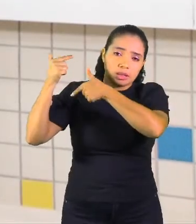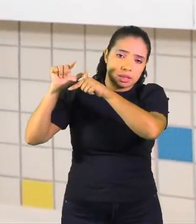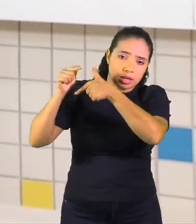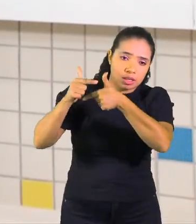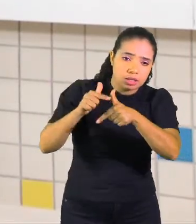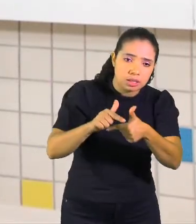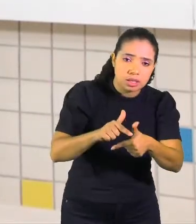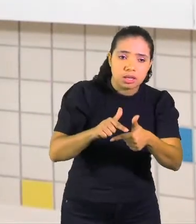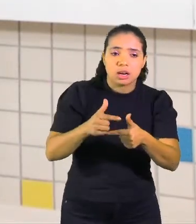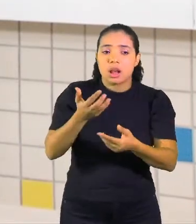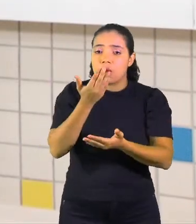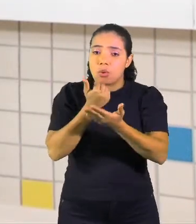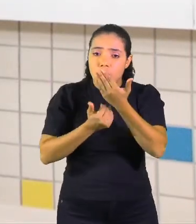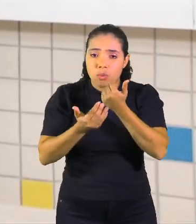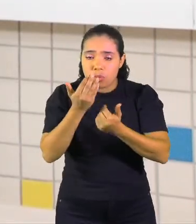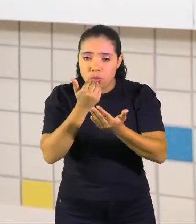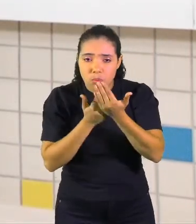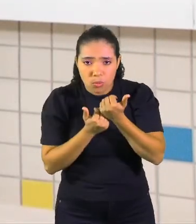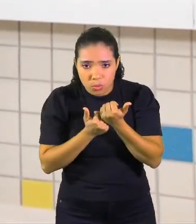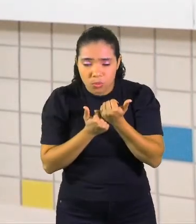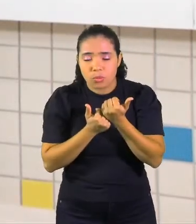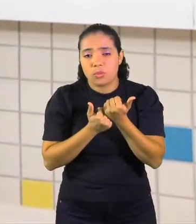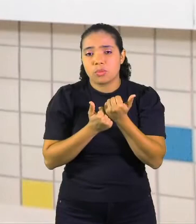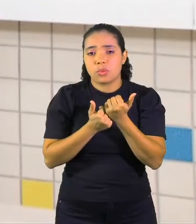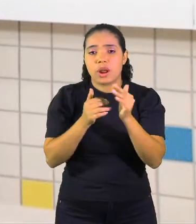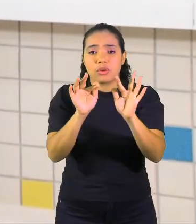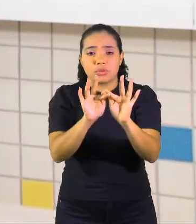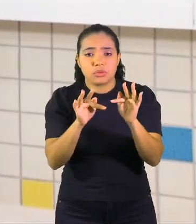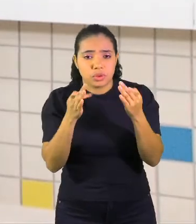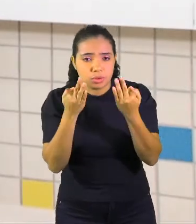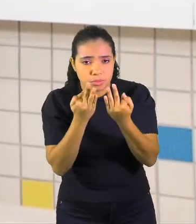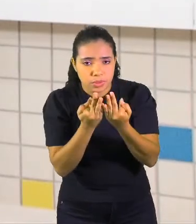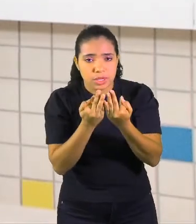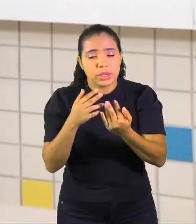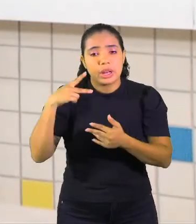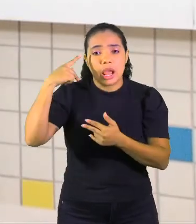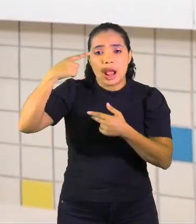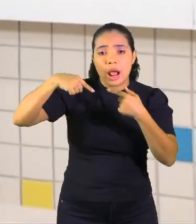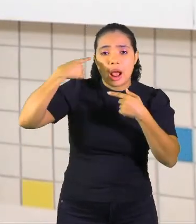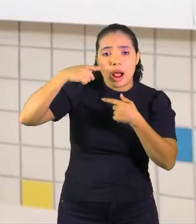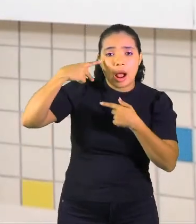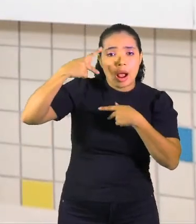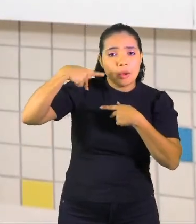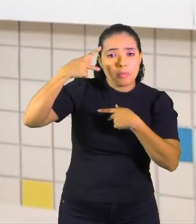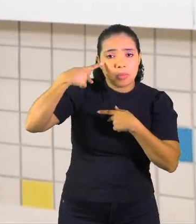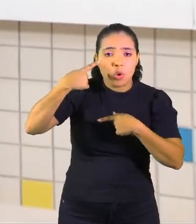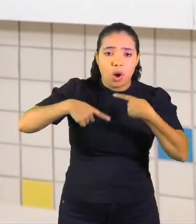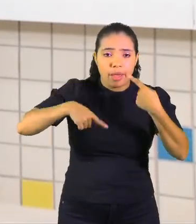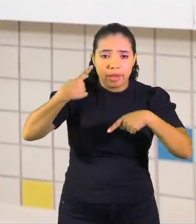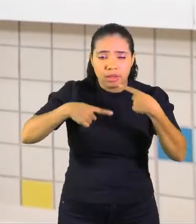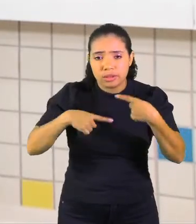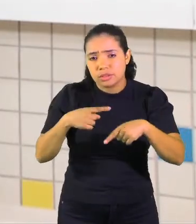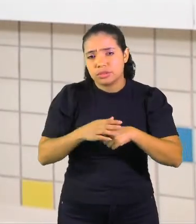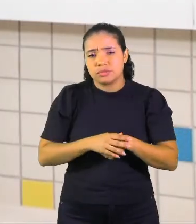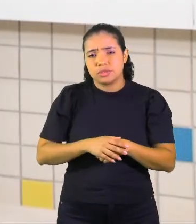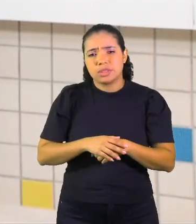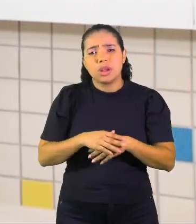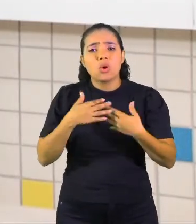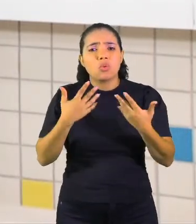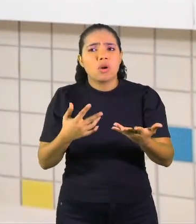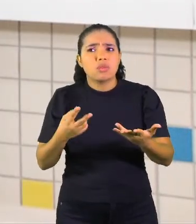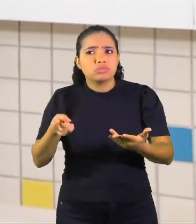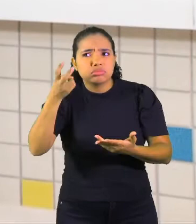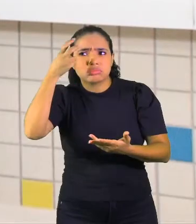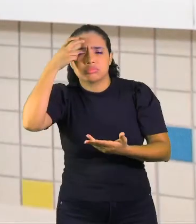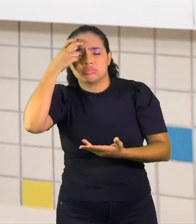a culinária, a família, a política. E como aspectos dessa cultura,